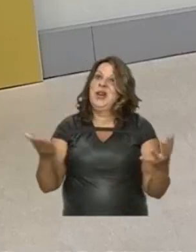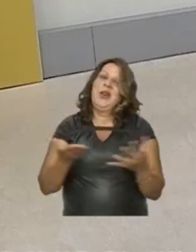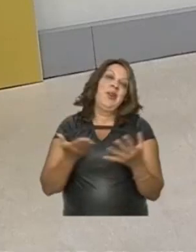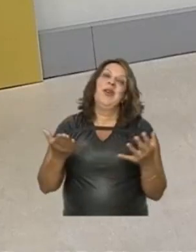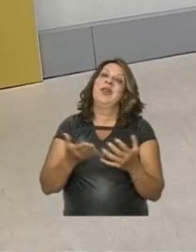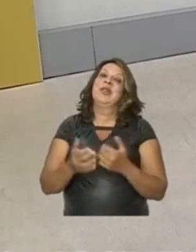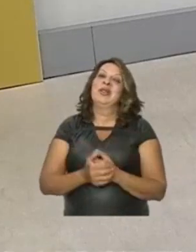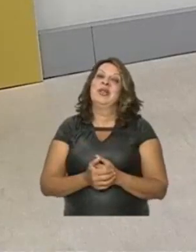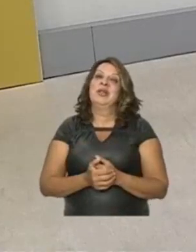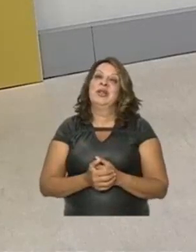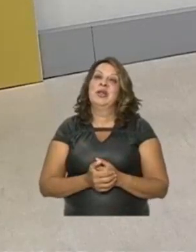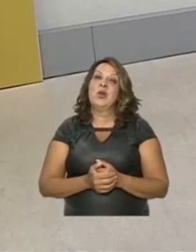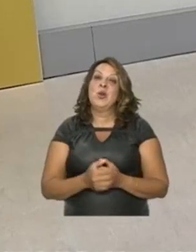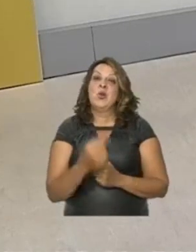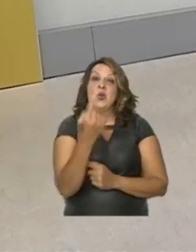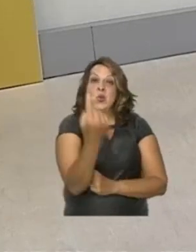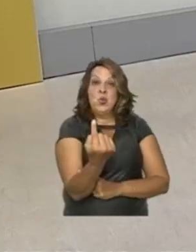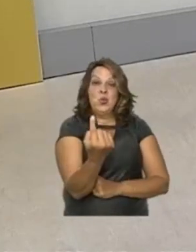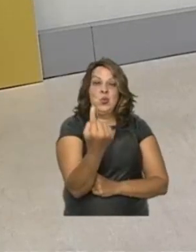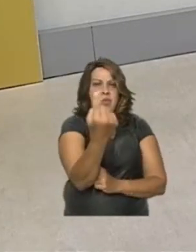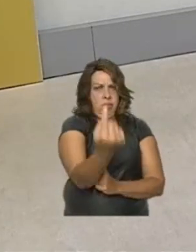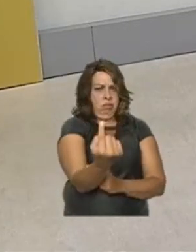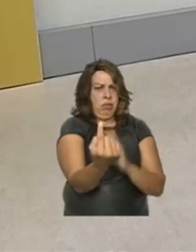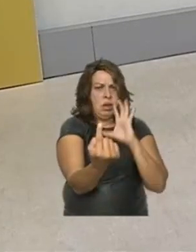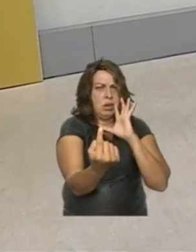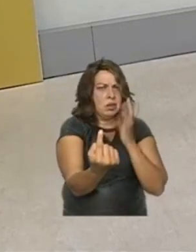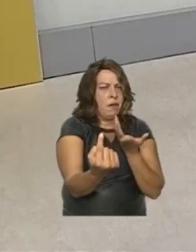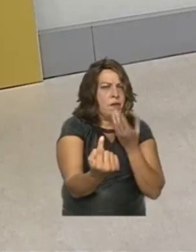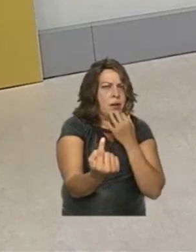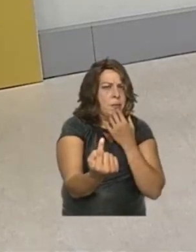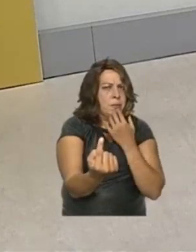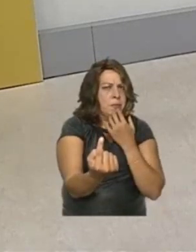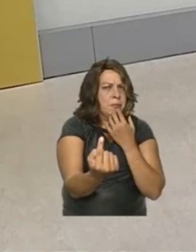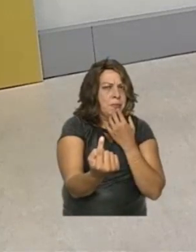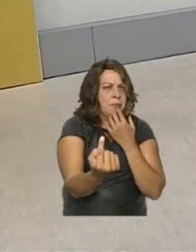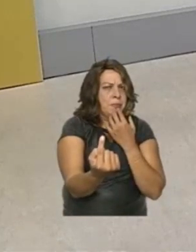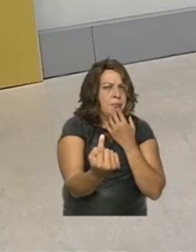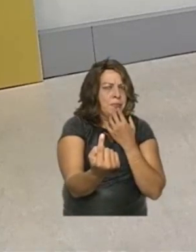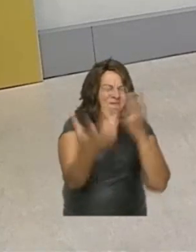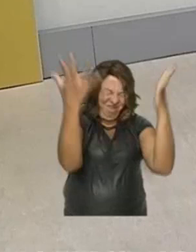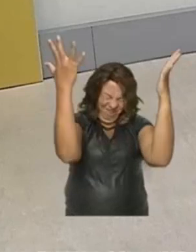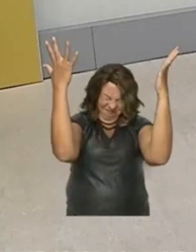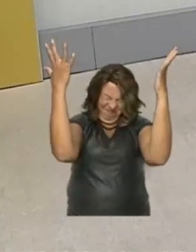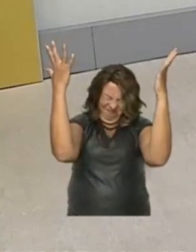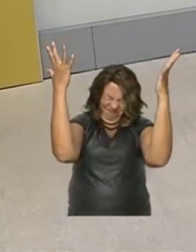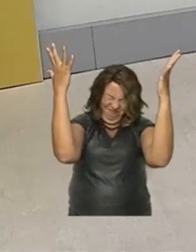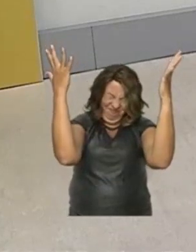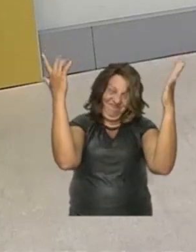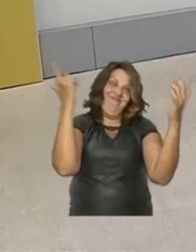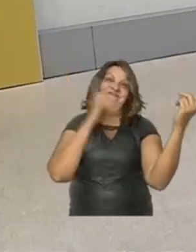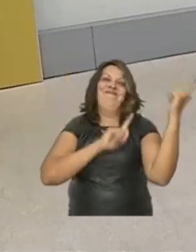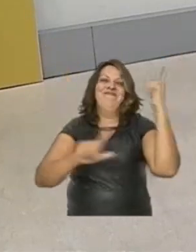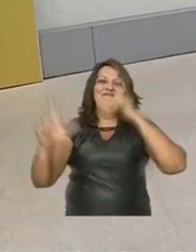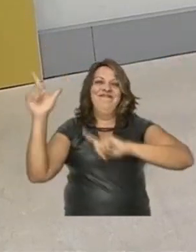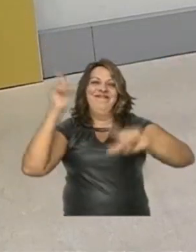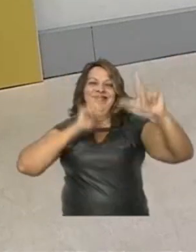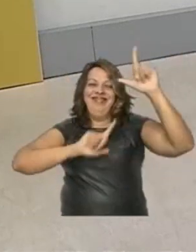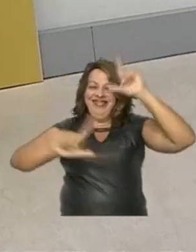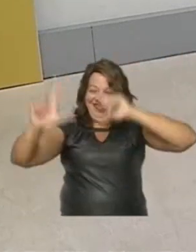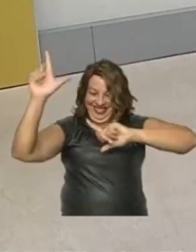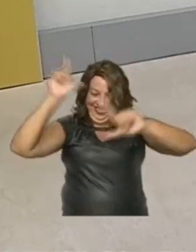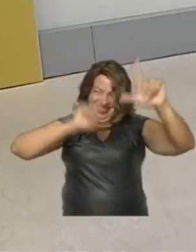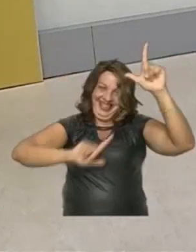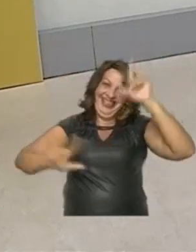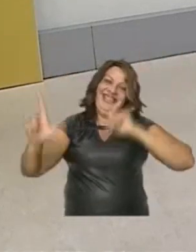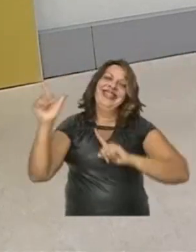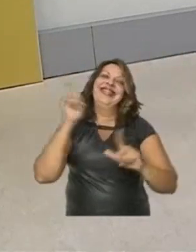sorteada é a primeira do painel, é a número 1, número 1, número 1. E foi! Número 1!